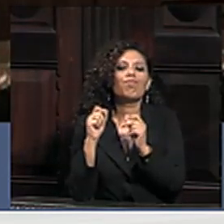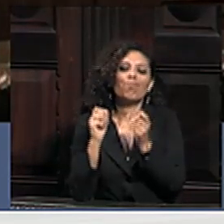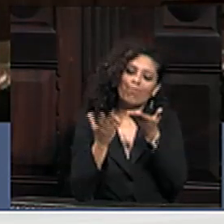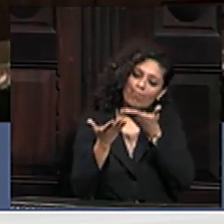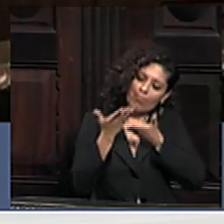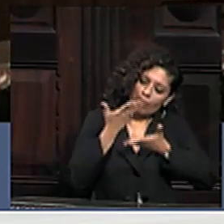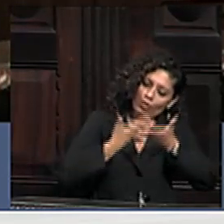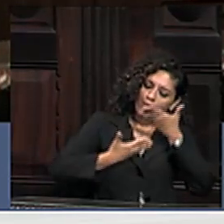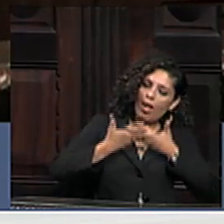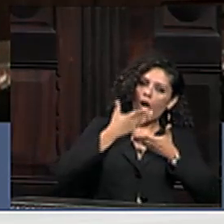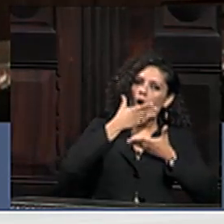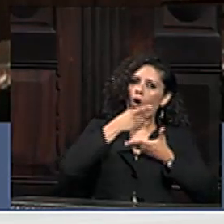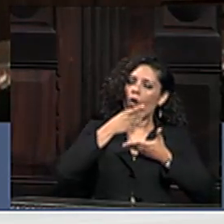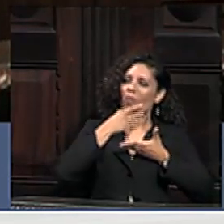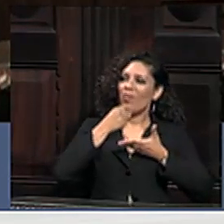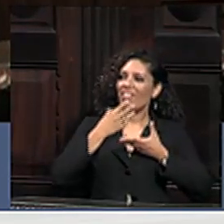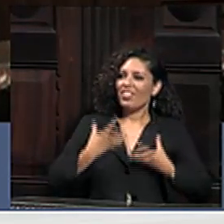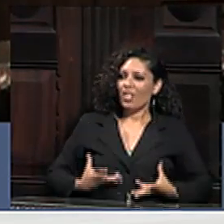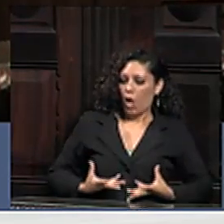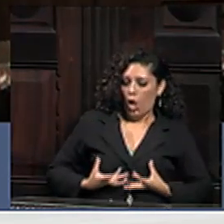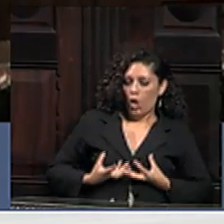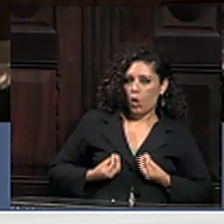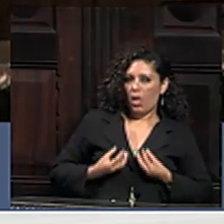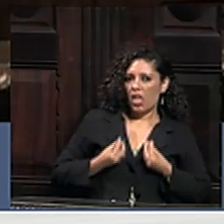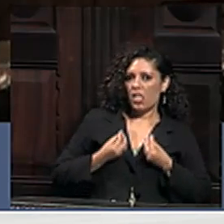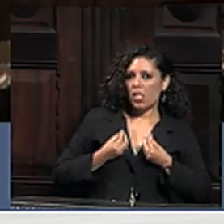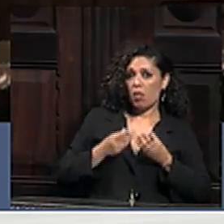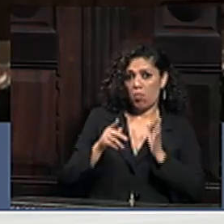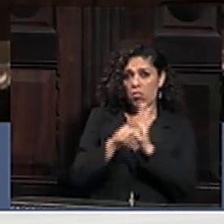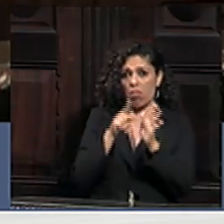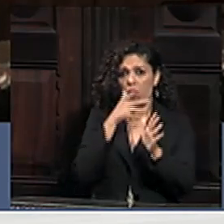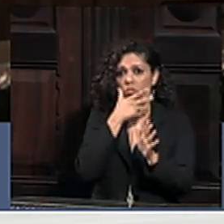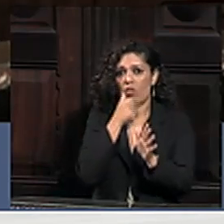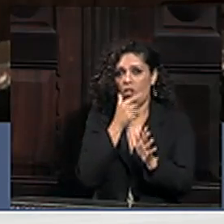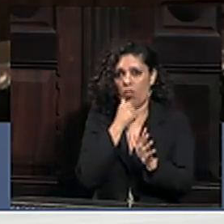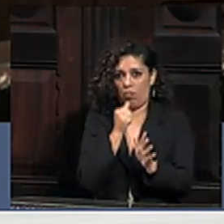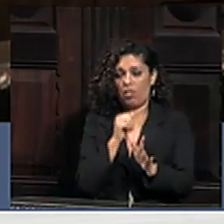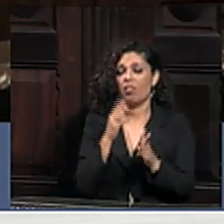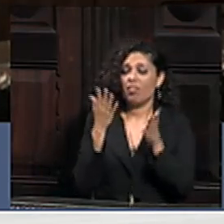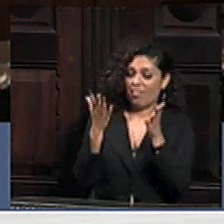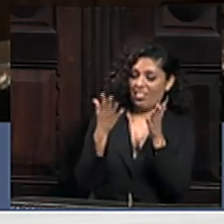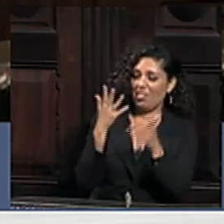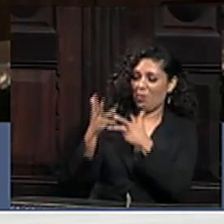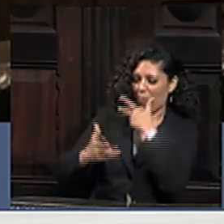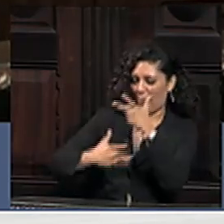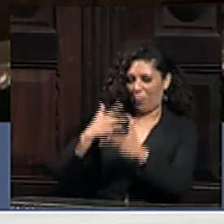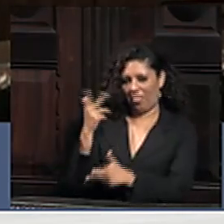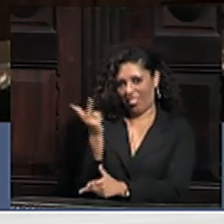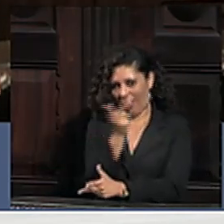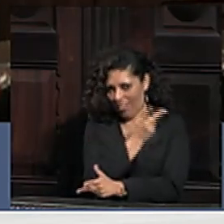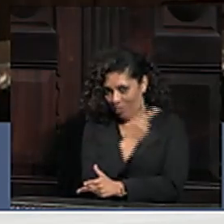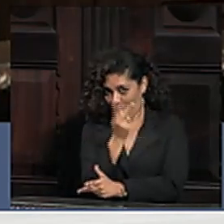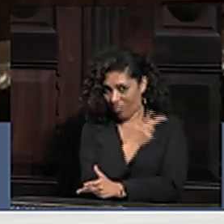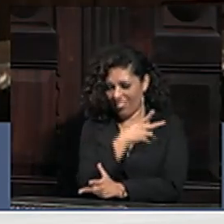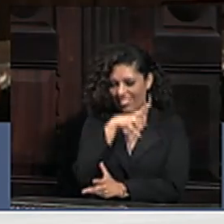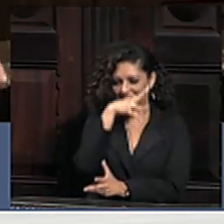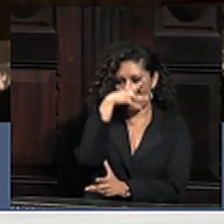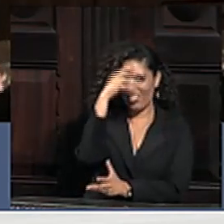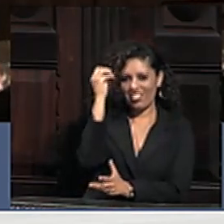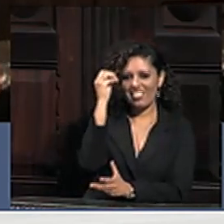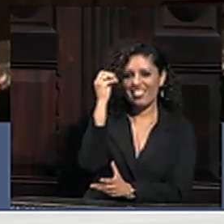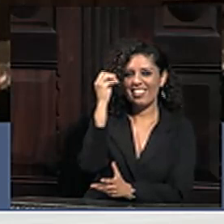de próstata. E queria aconselhar os dois parlamentares que não